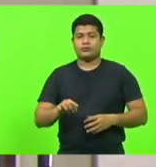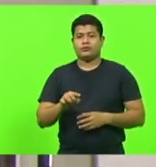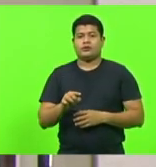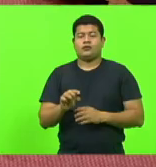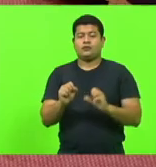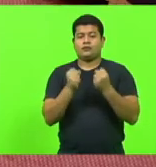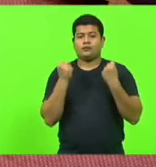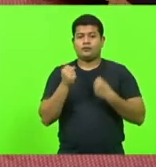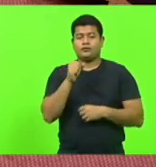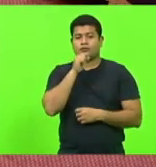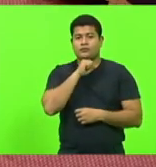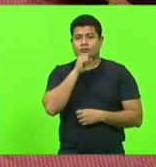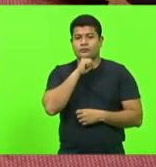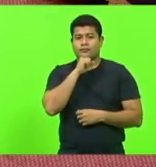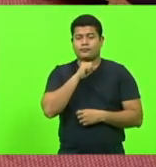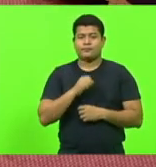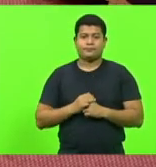discussão,